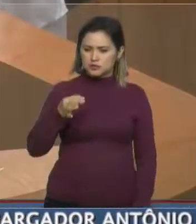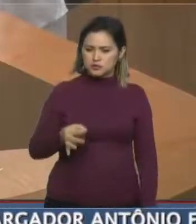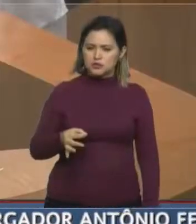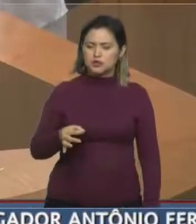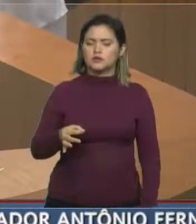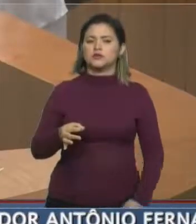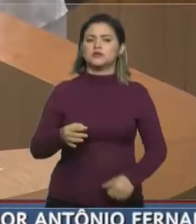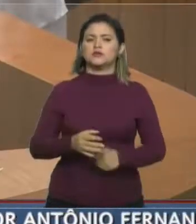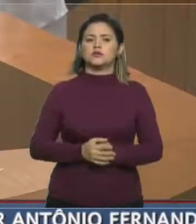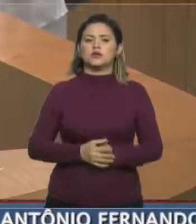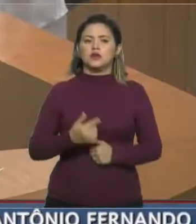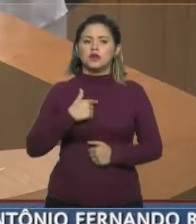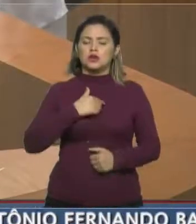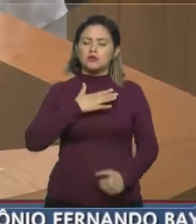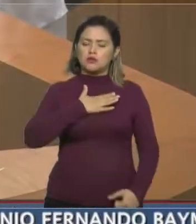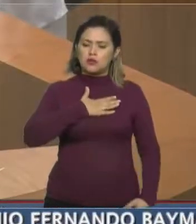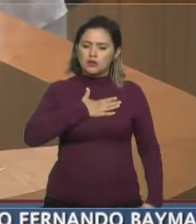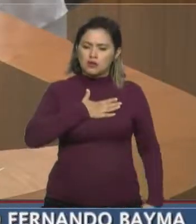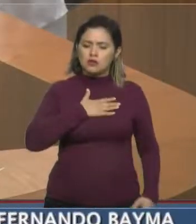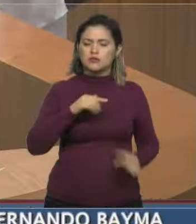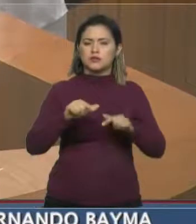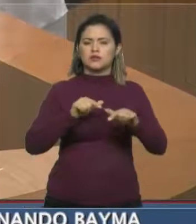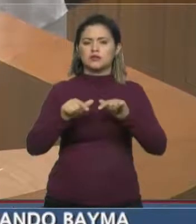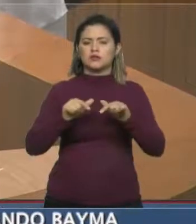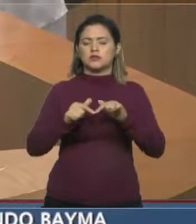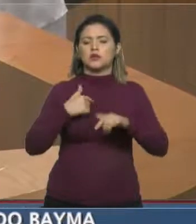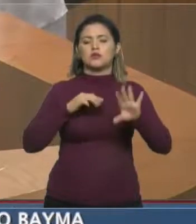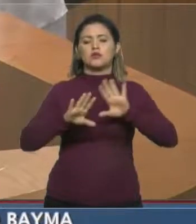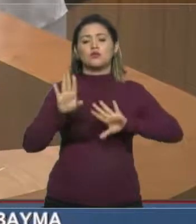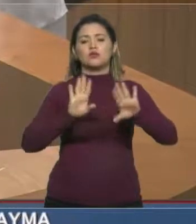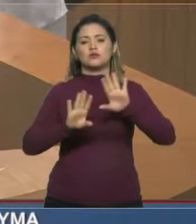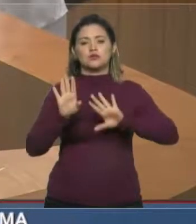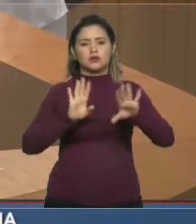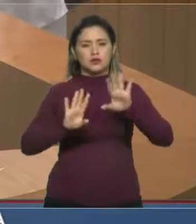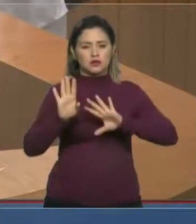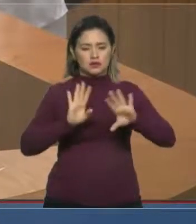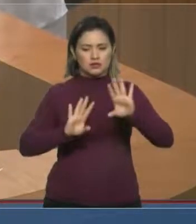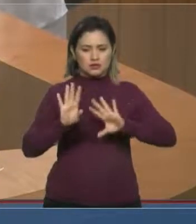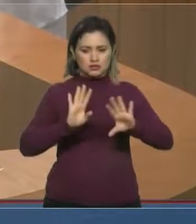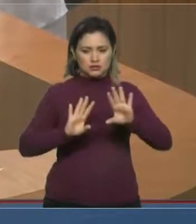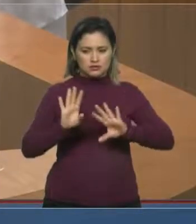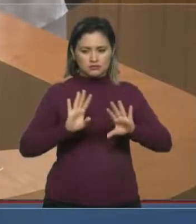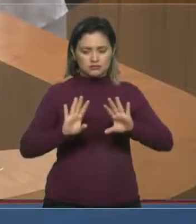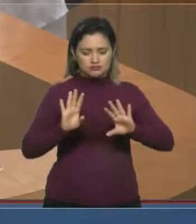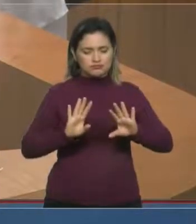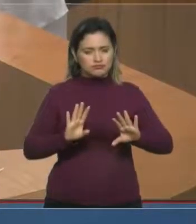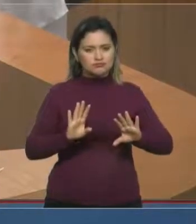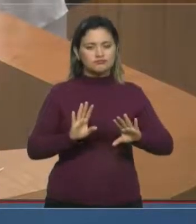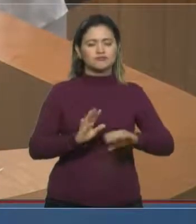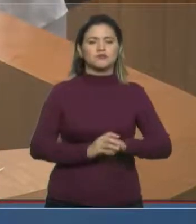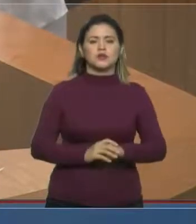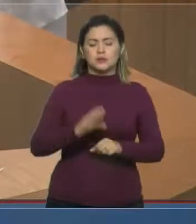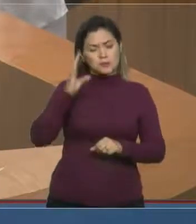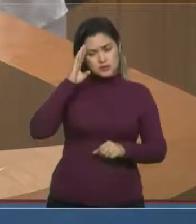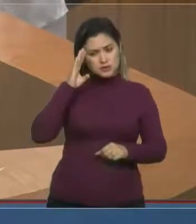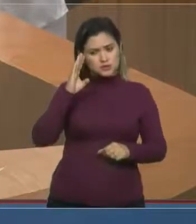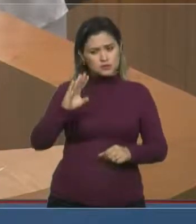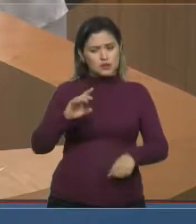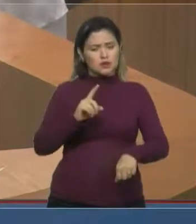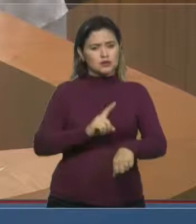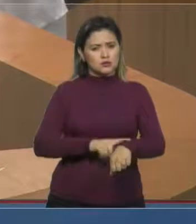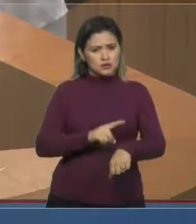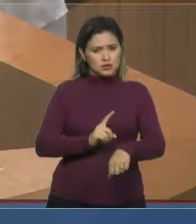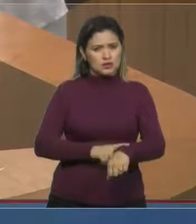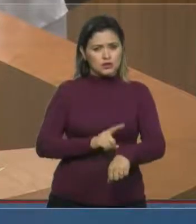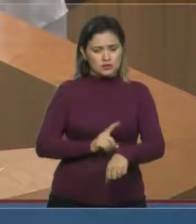sou cuidadoso com o meu trabalho e sou caprichoso, principalmente nos horários, que aqui só quem me